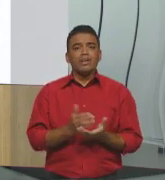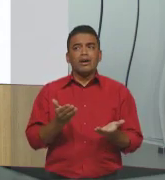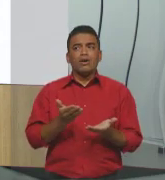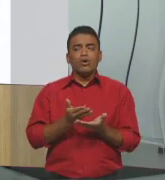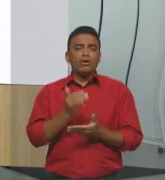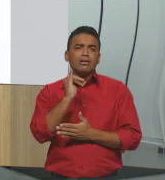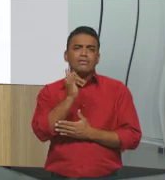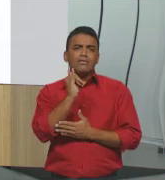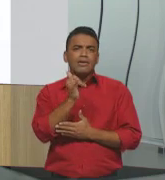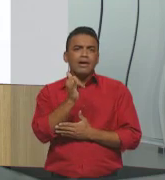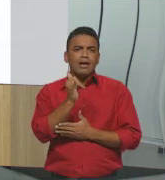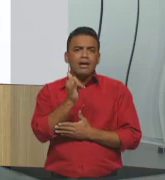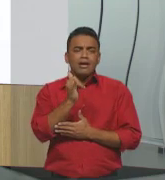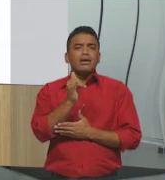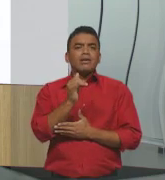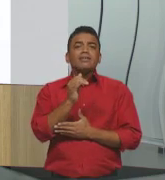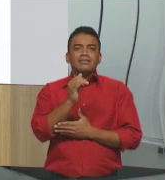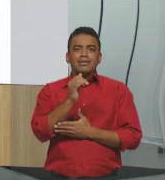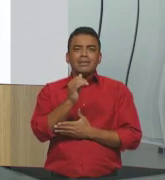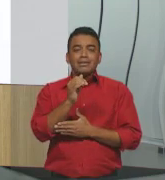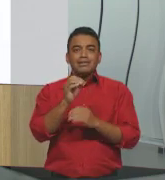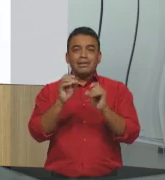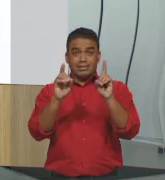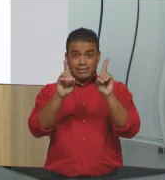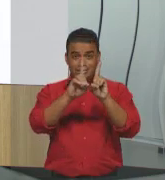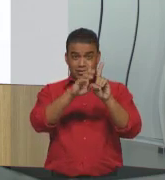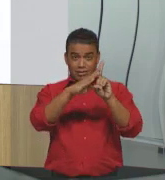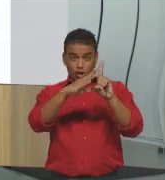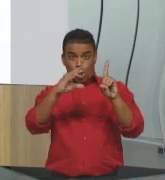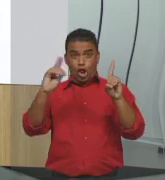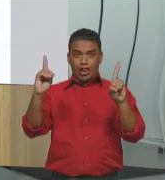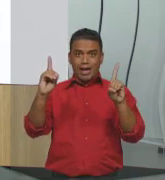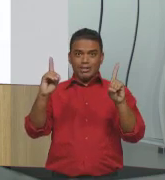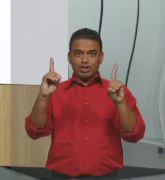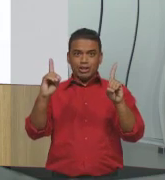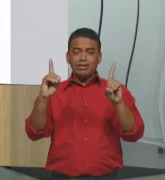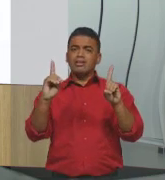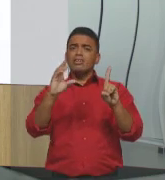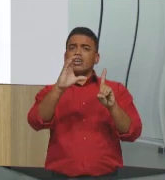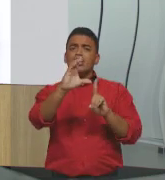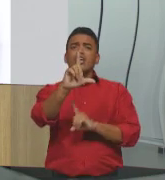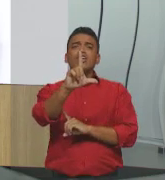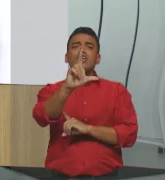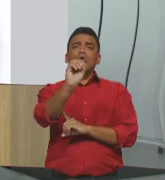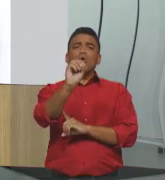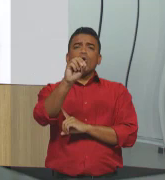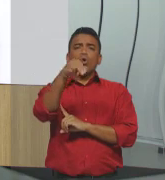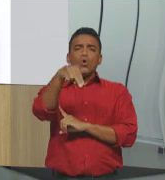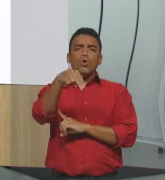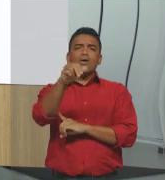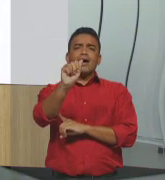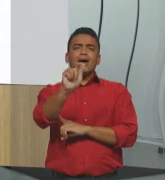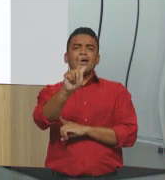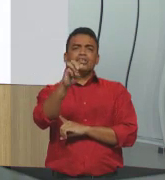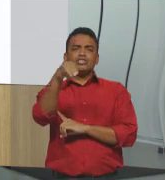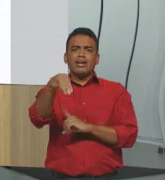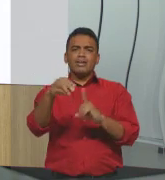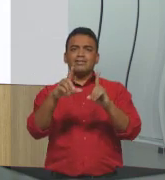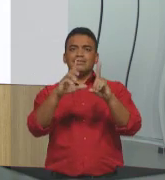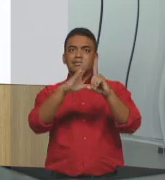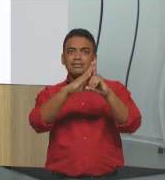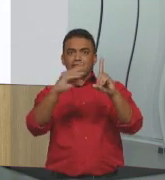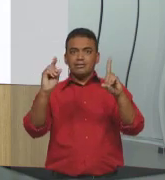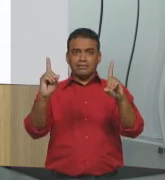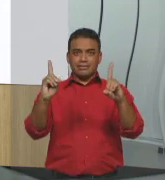pouquinho sobre a clonagem molecular. Isso mesmo, clonagem. Quando eu falo então